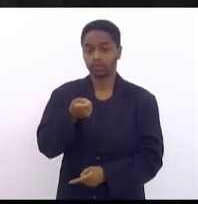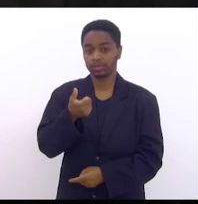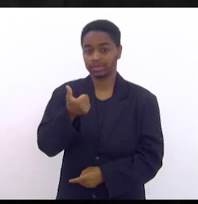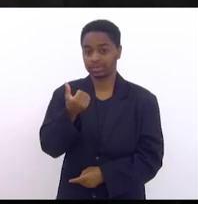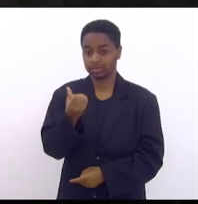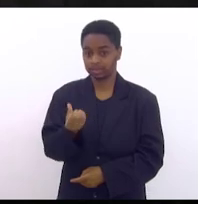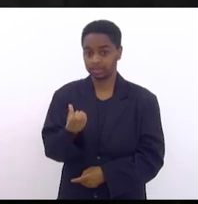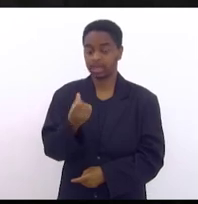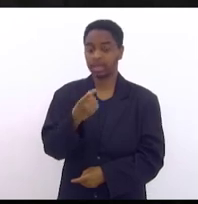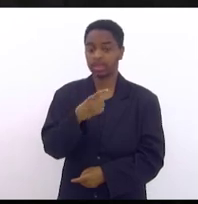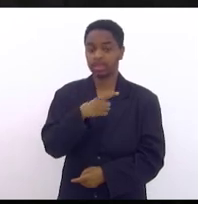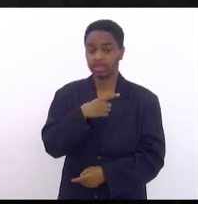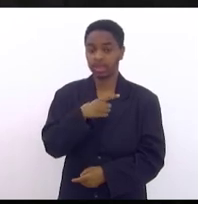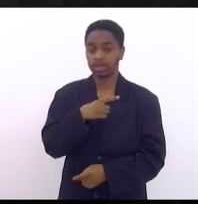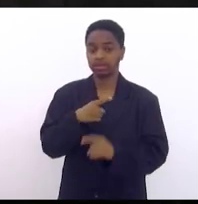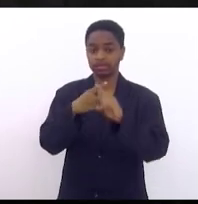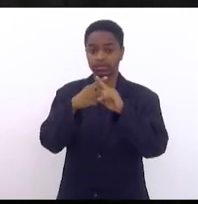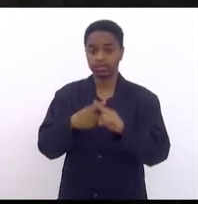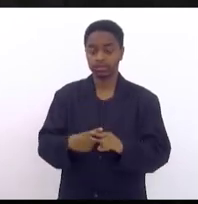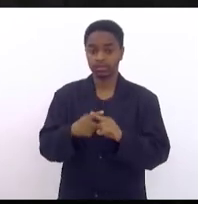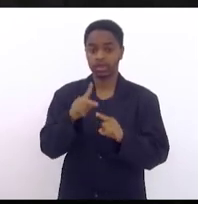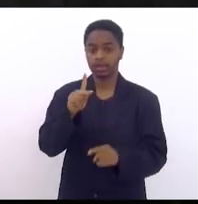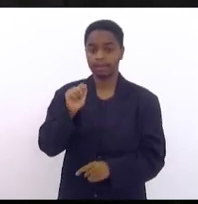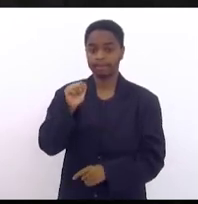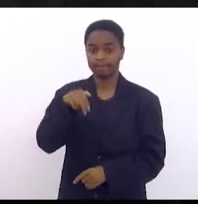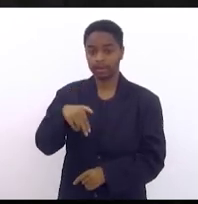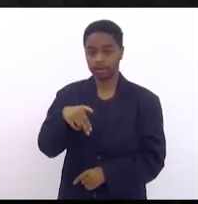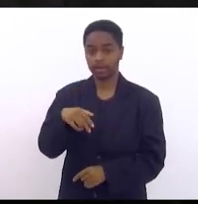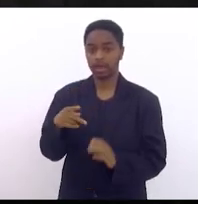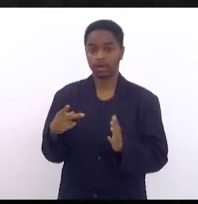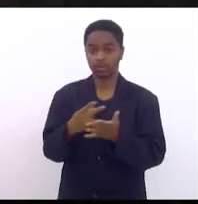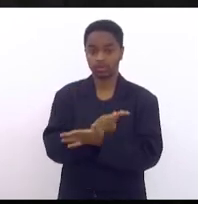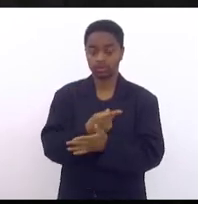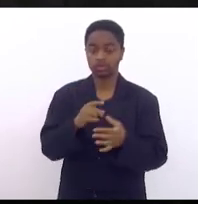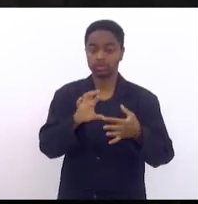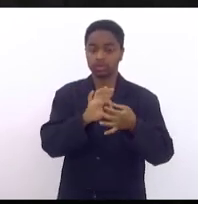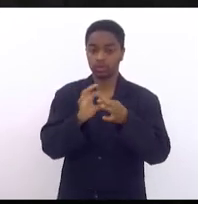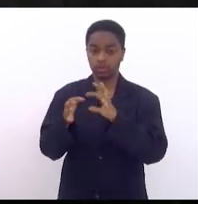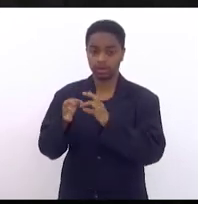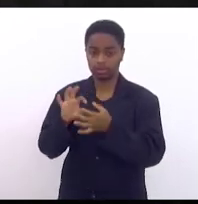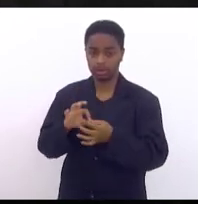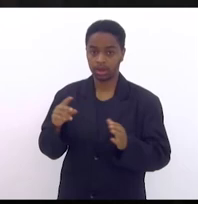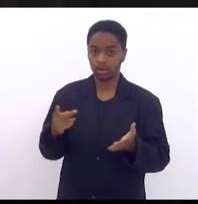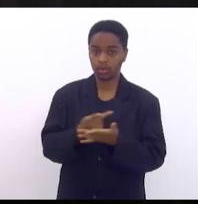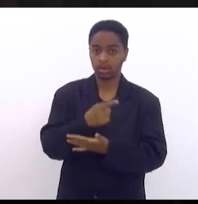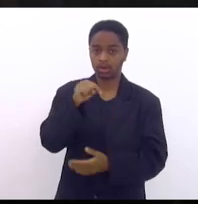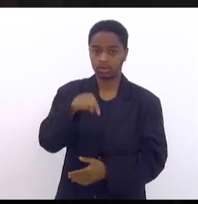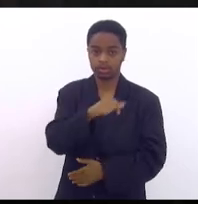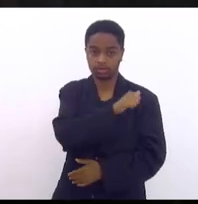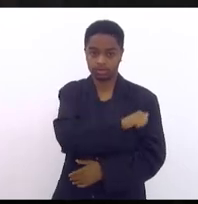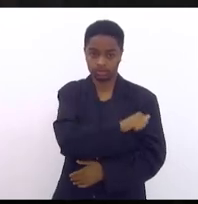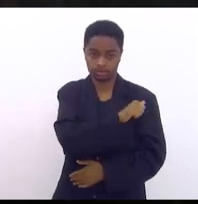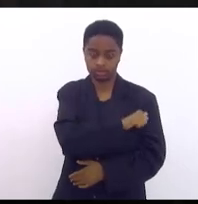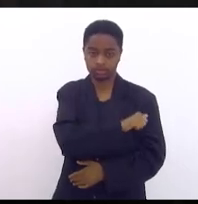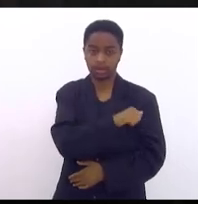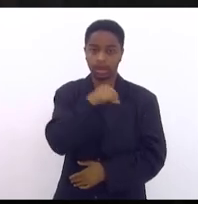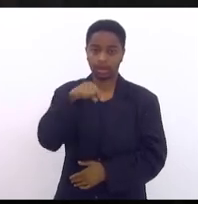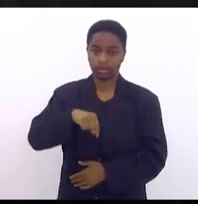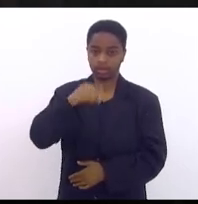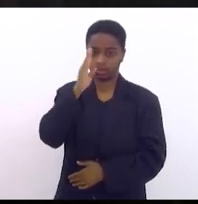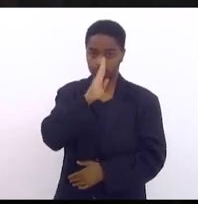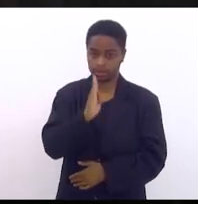2016 tinha os Jogos Pan-Americanos, os Jogos Olímpicos, sendo efetuados no Brasil e,